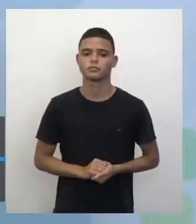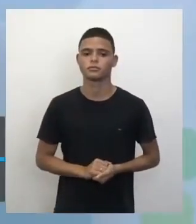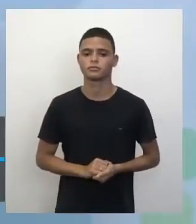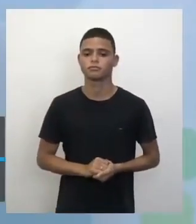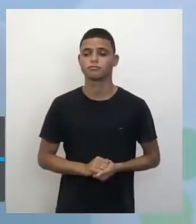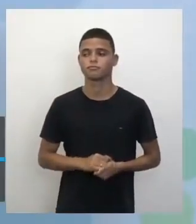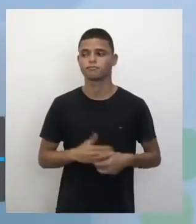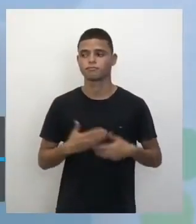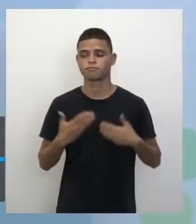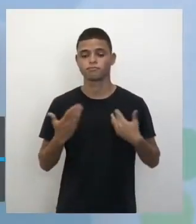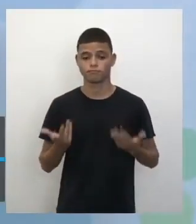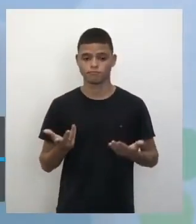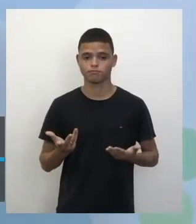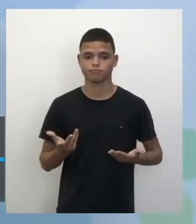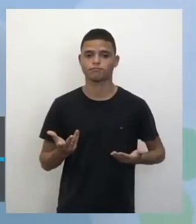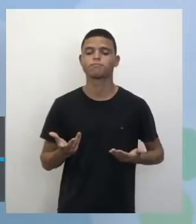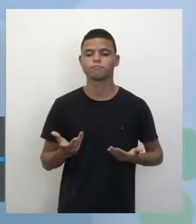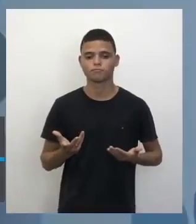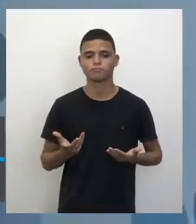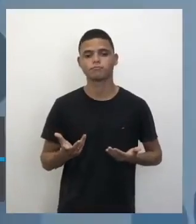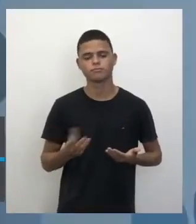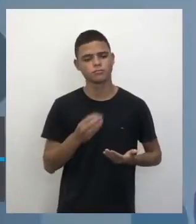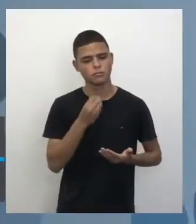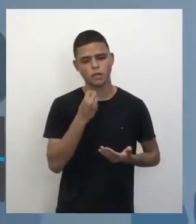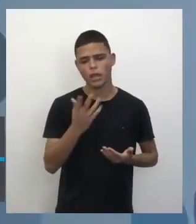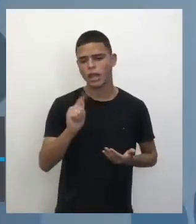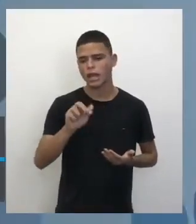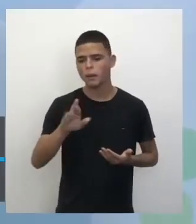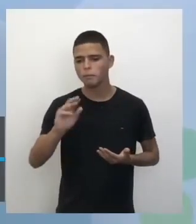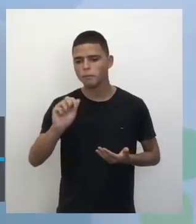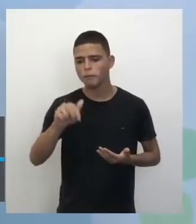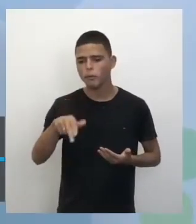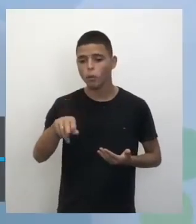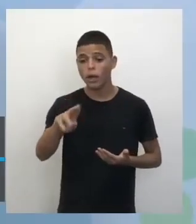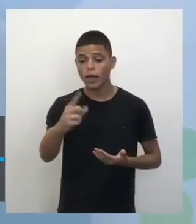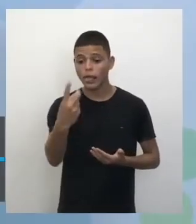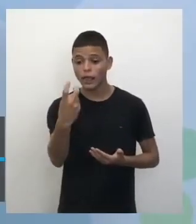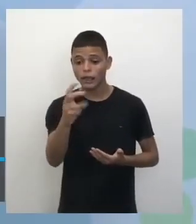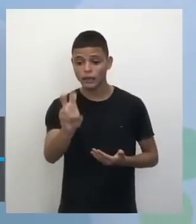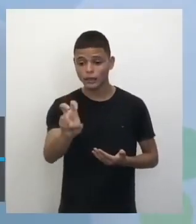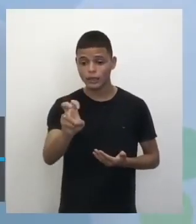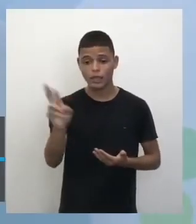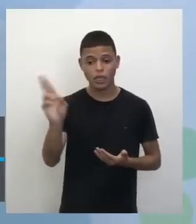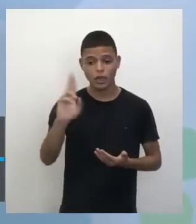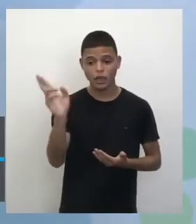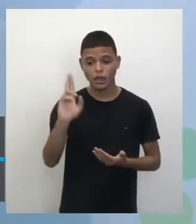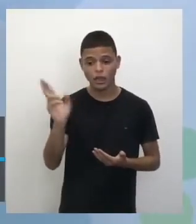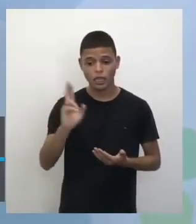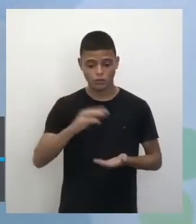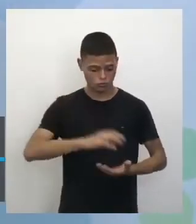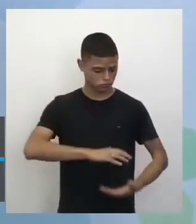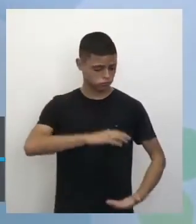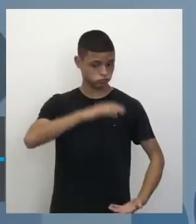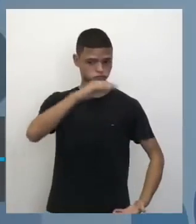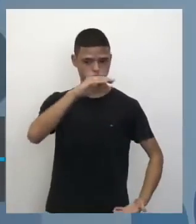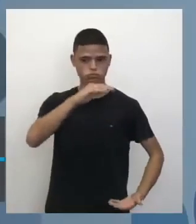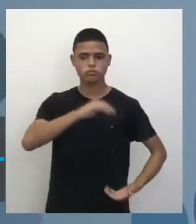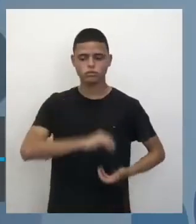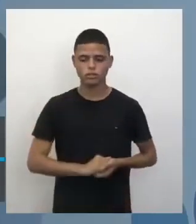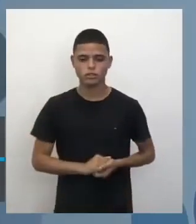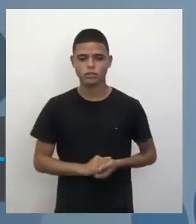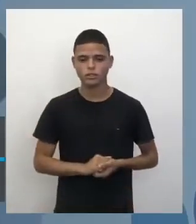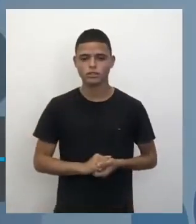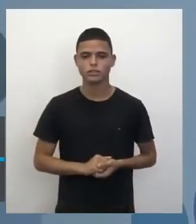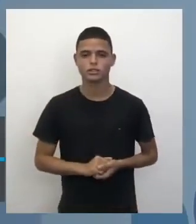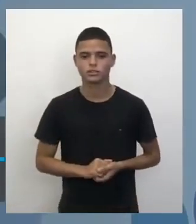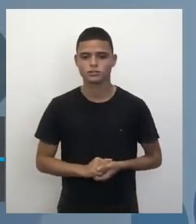2 quilos você compra no Arapongas. Nossa, Arapongas. Mano, verdade. R$15, o saco de salgadinho é maior que eu. Sonho de princesa. Nossa, ninguém tá